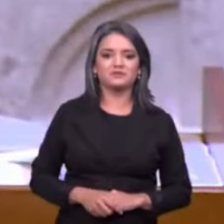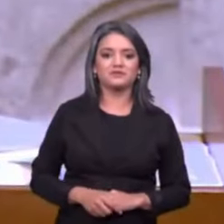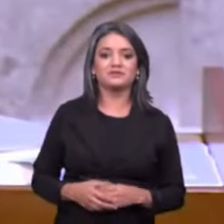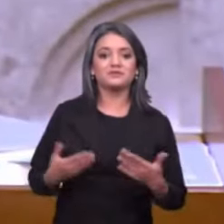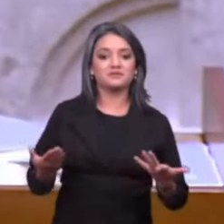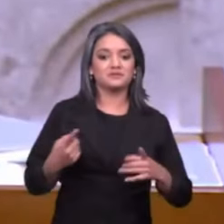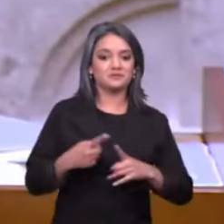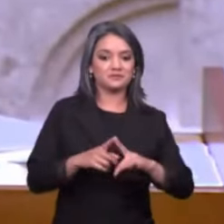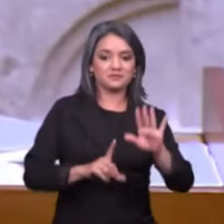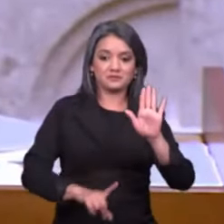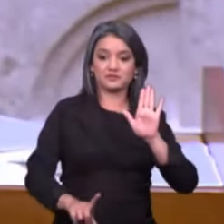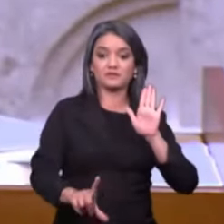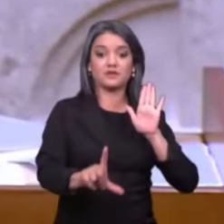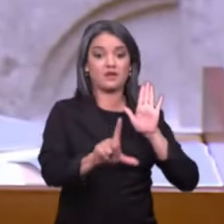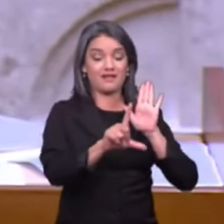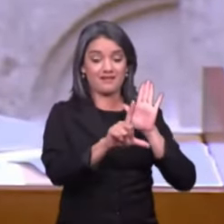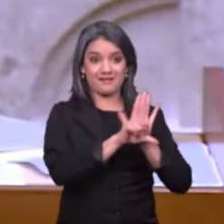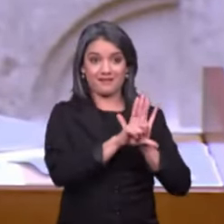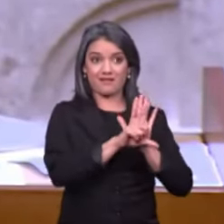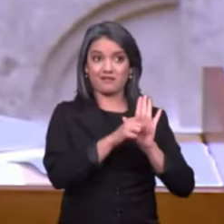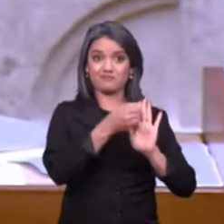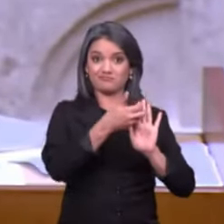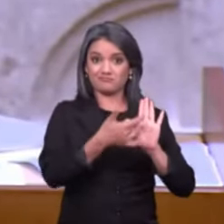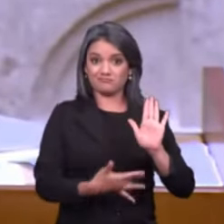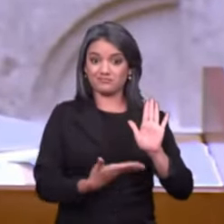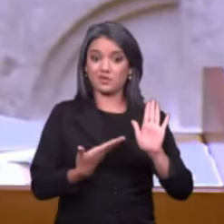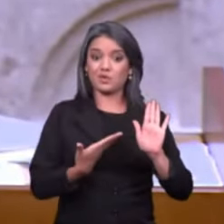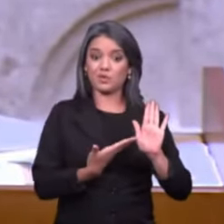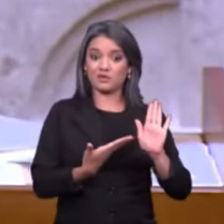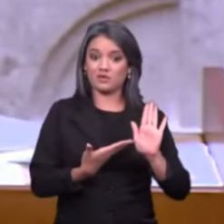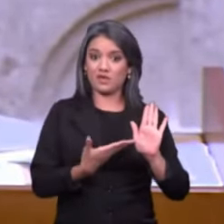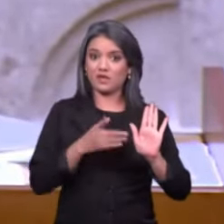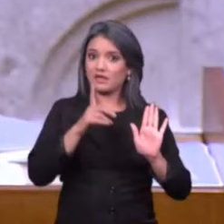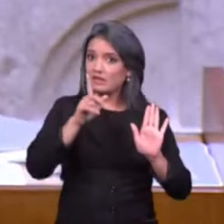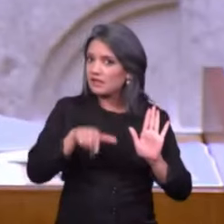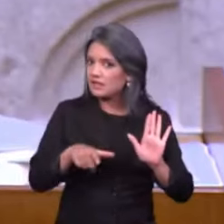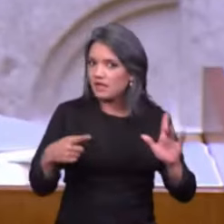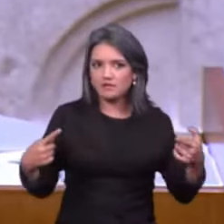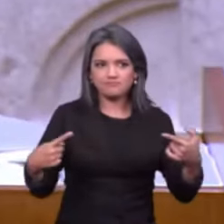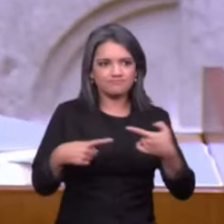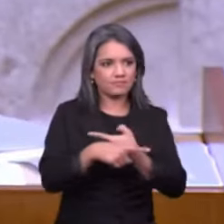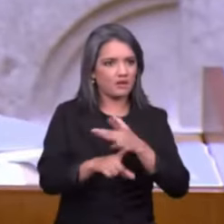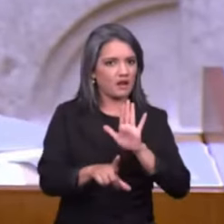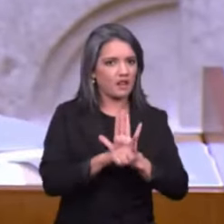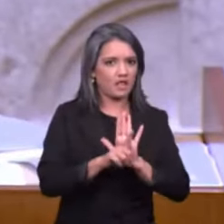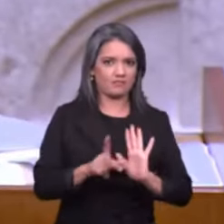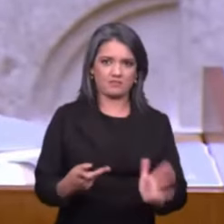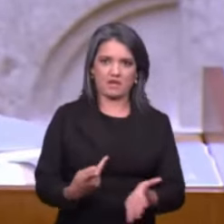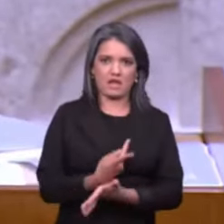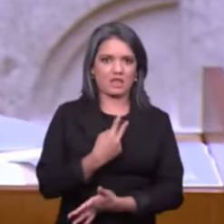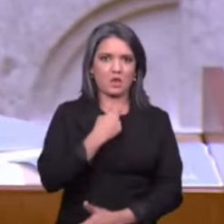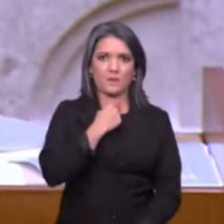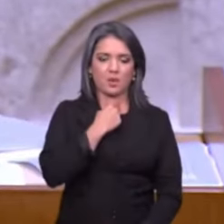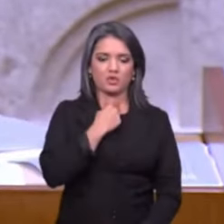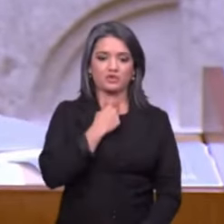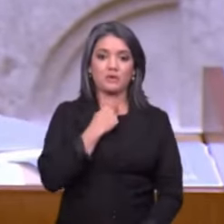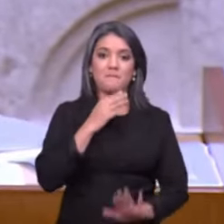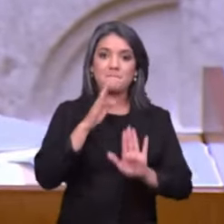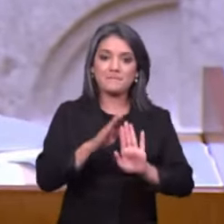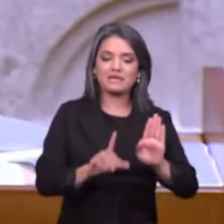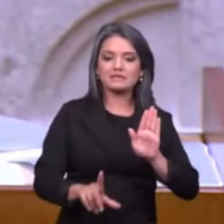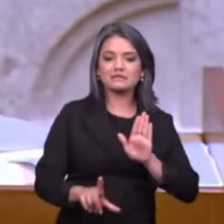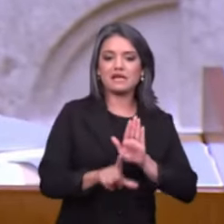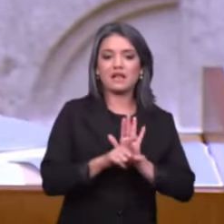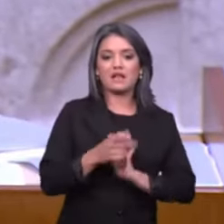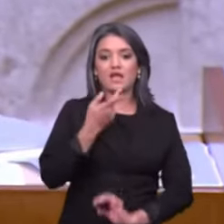lei diz, e ilícito mas a lei diz que o consumo